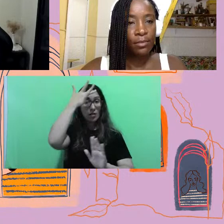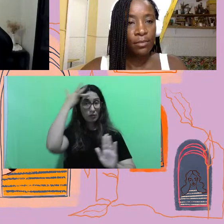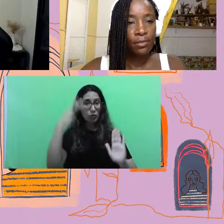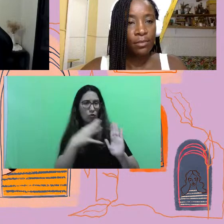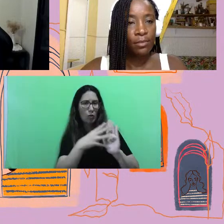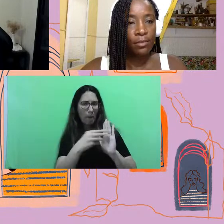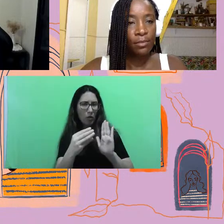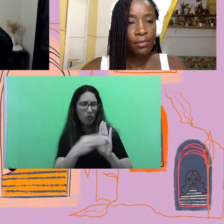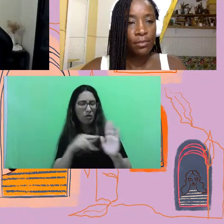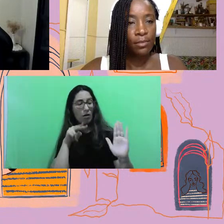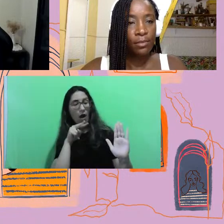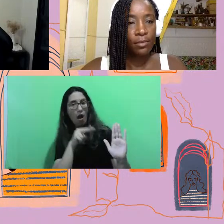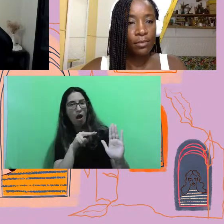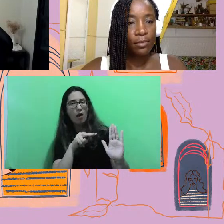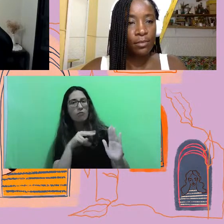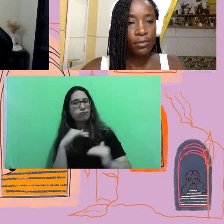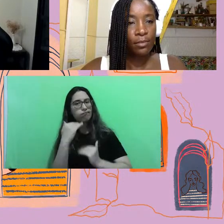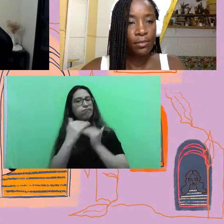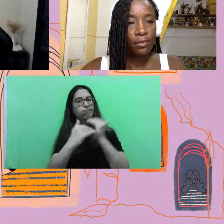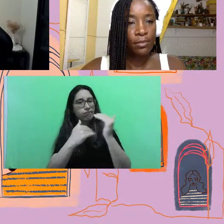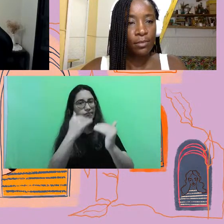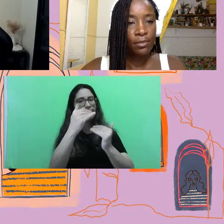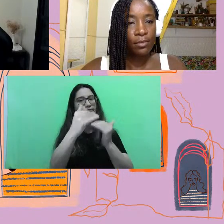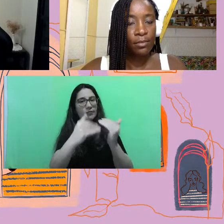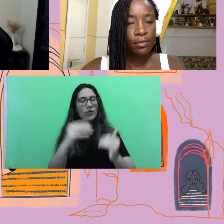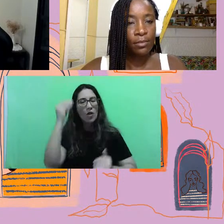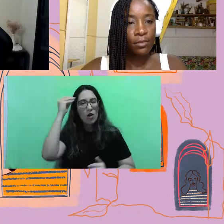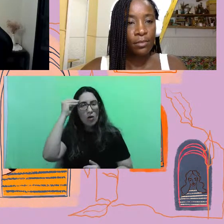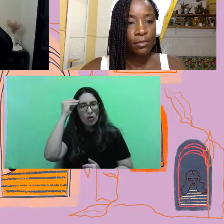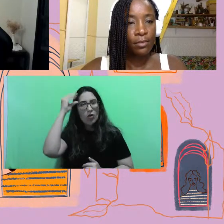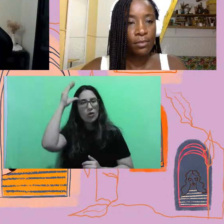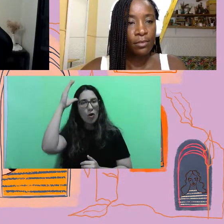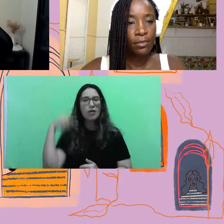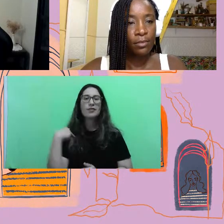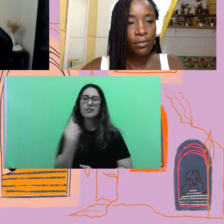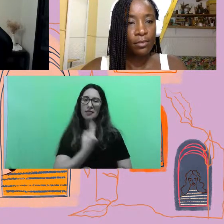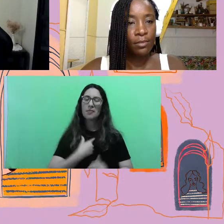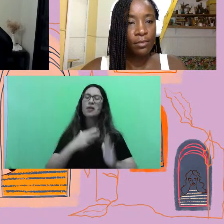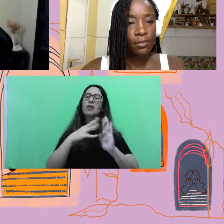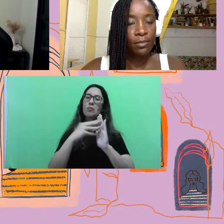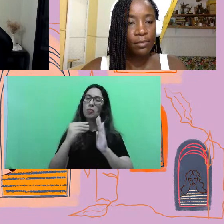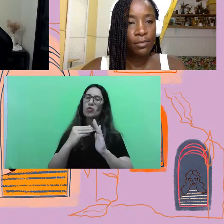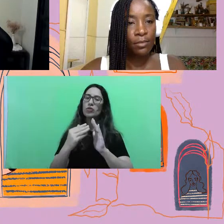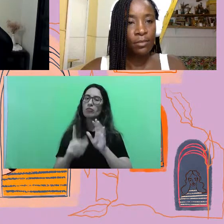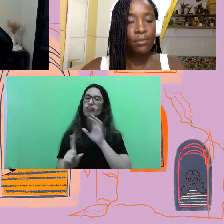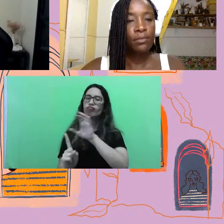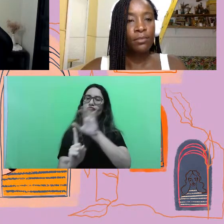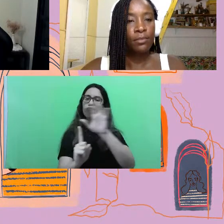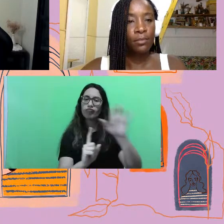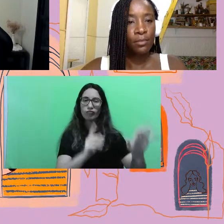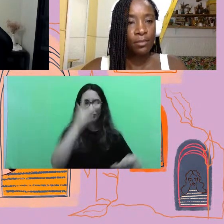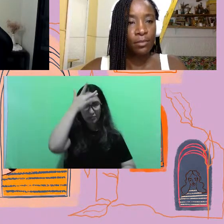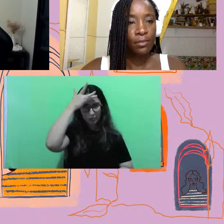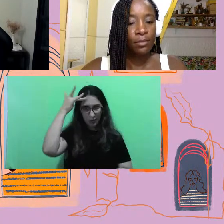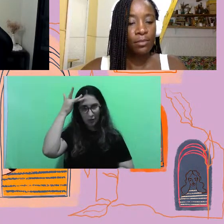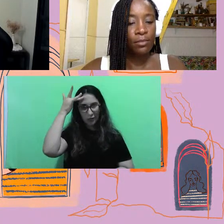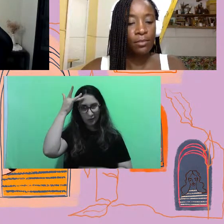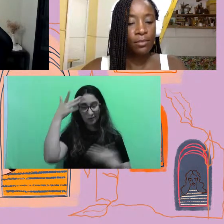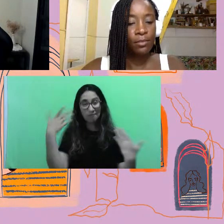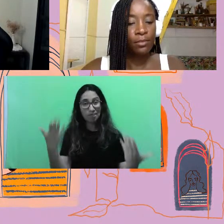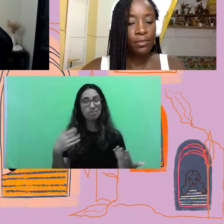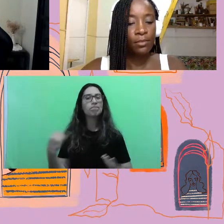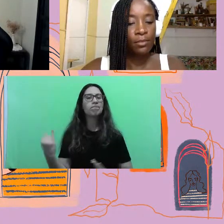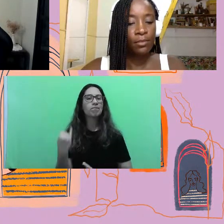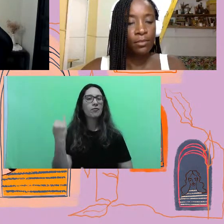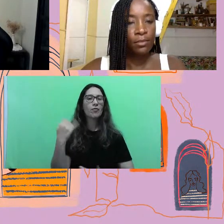também vai crescendo ao longo da vida, nos tornando referências de que vem depois de nós, né? Então é muito importante a gente ir